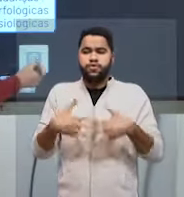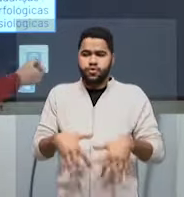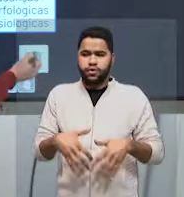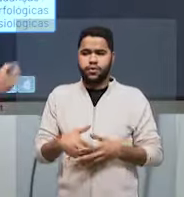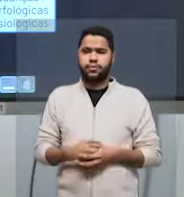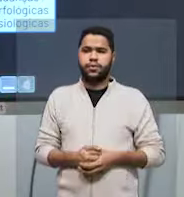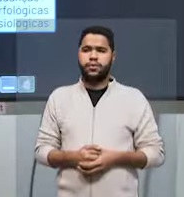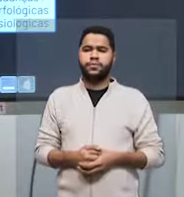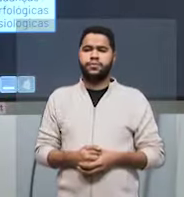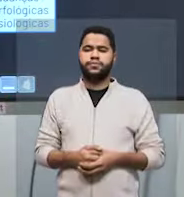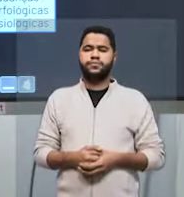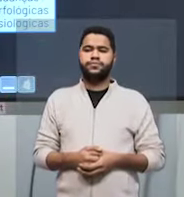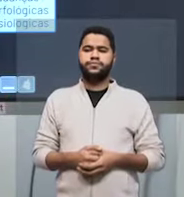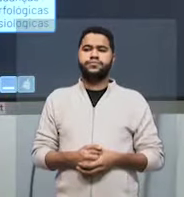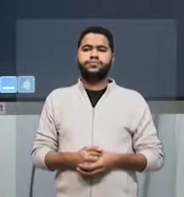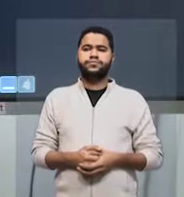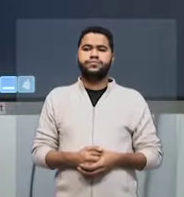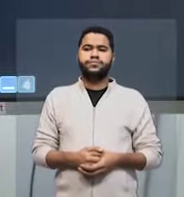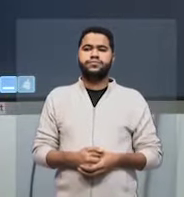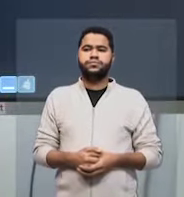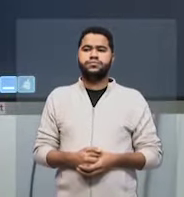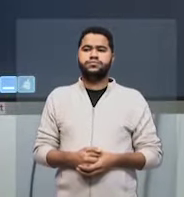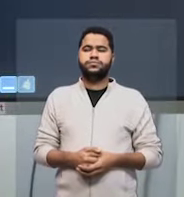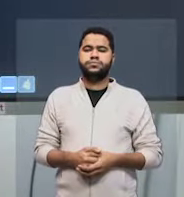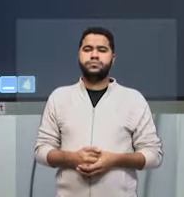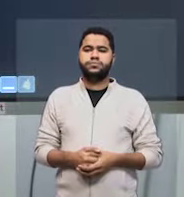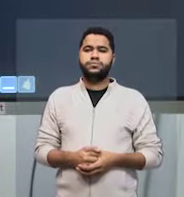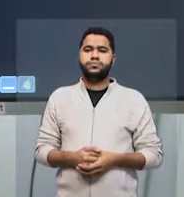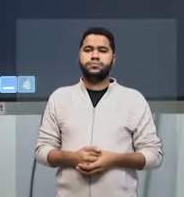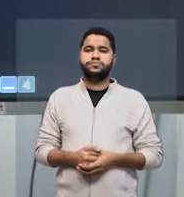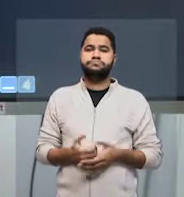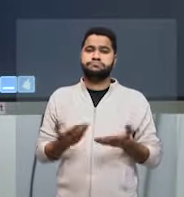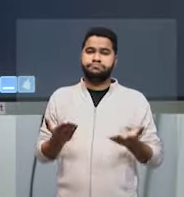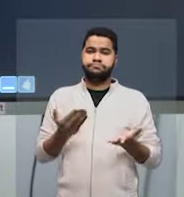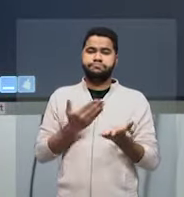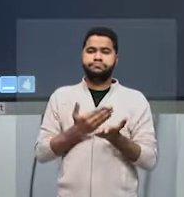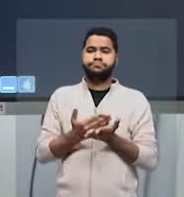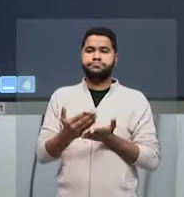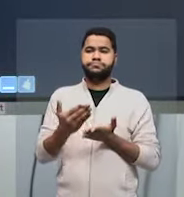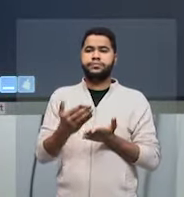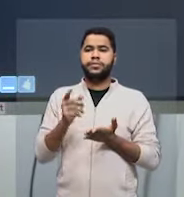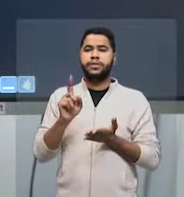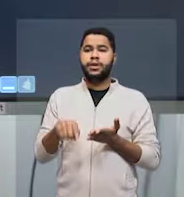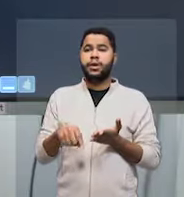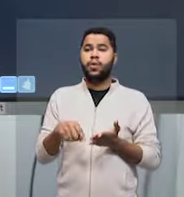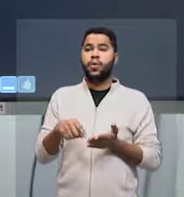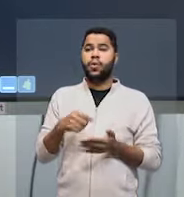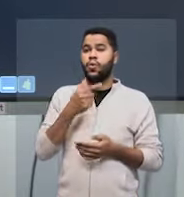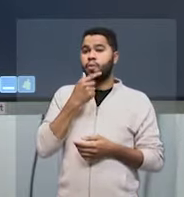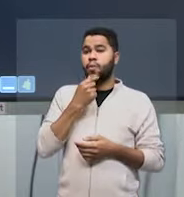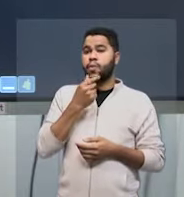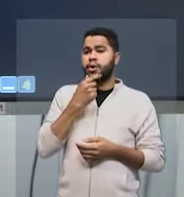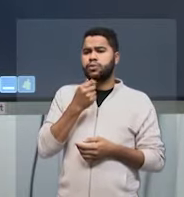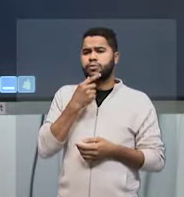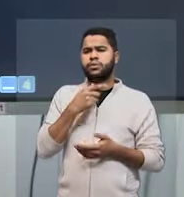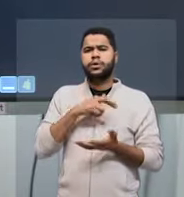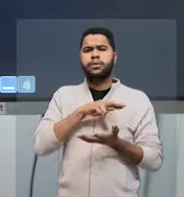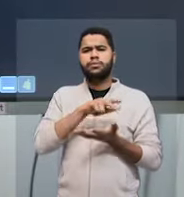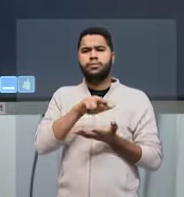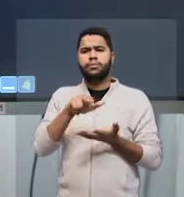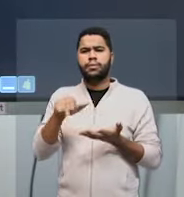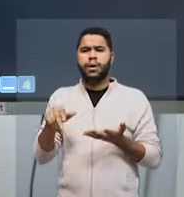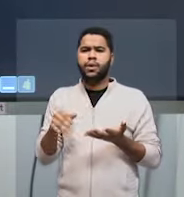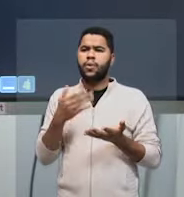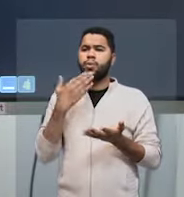uma rabiscadinha ali, desculpa. Então vamos lá. O sistema reprodutor masculino tem vários